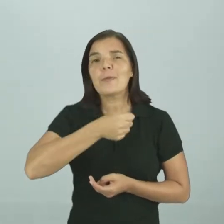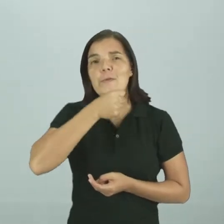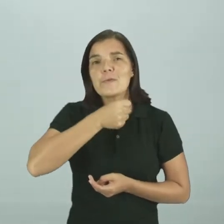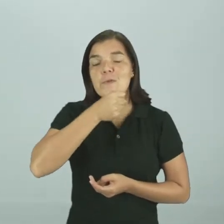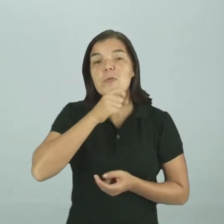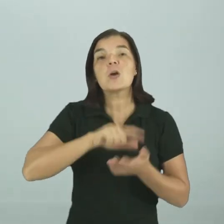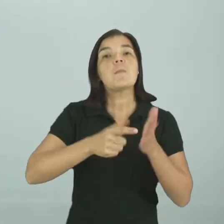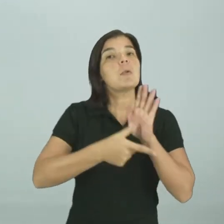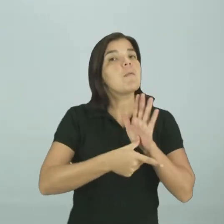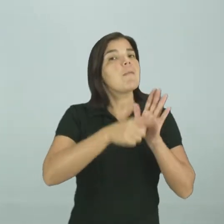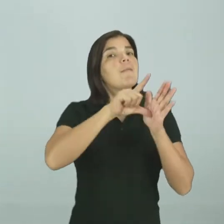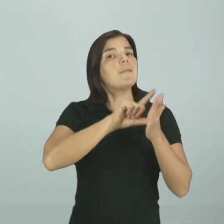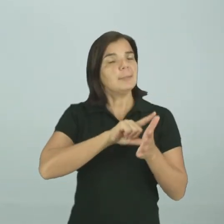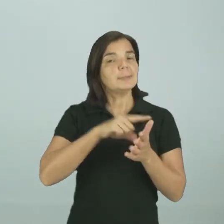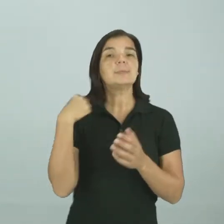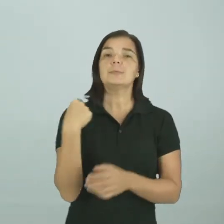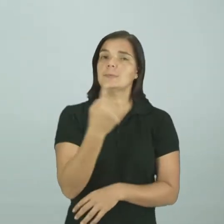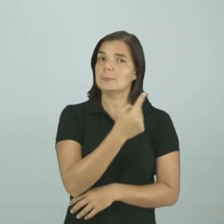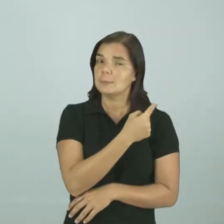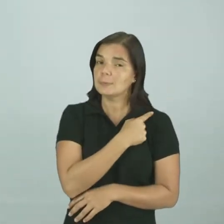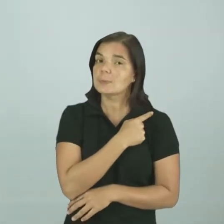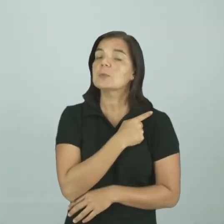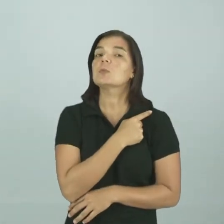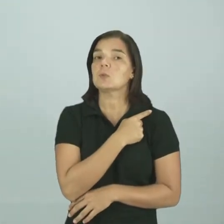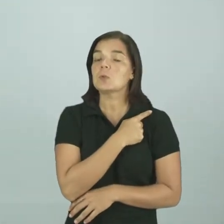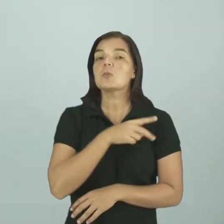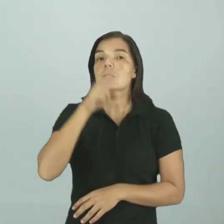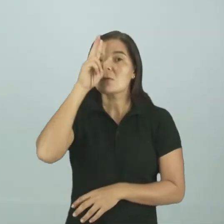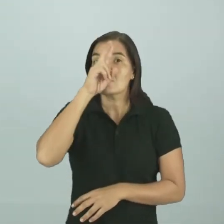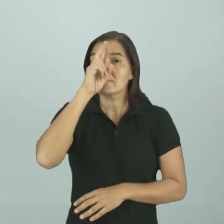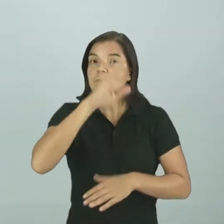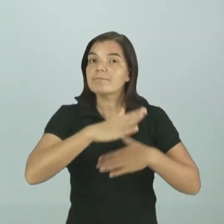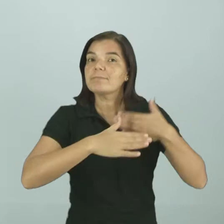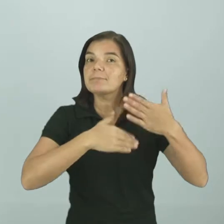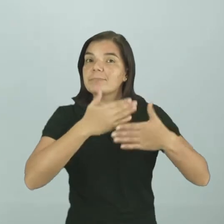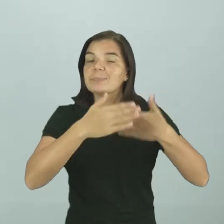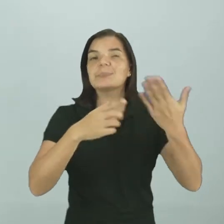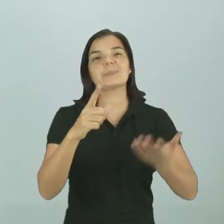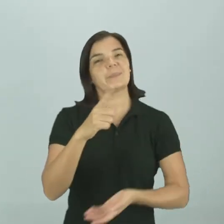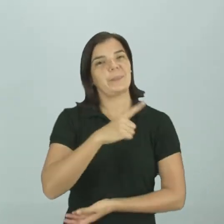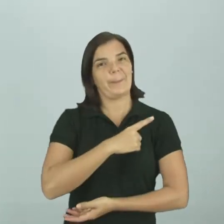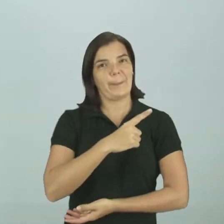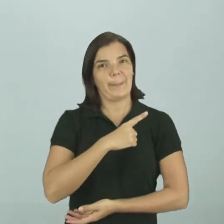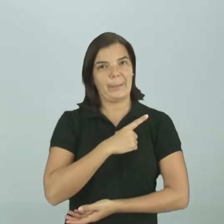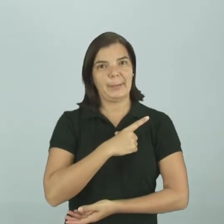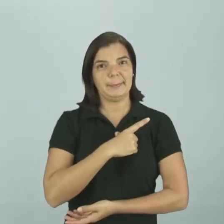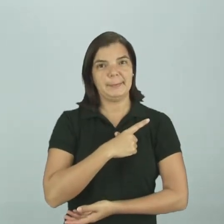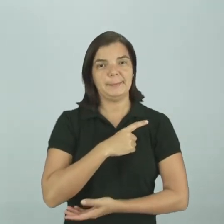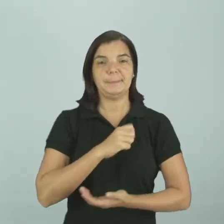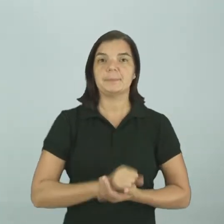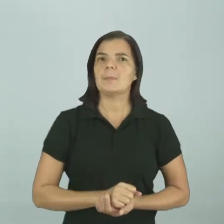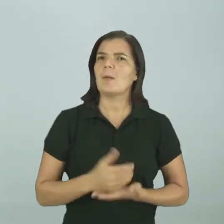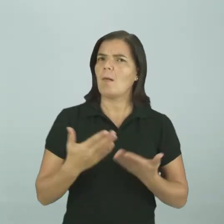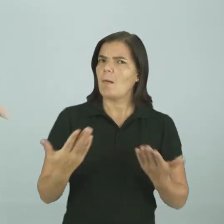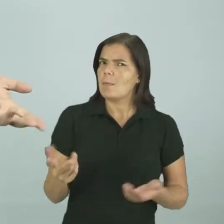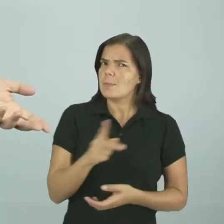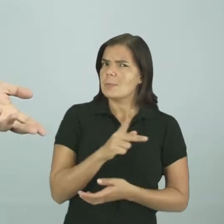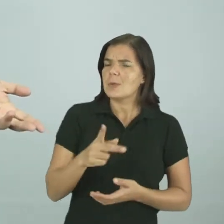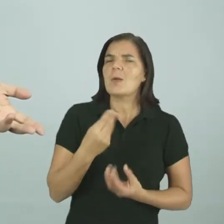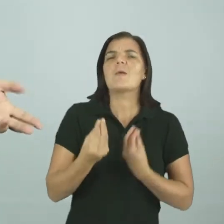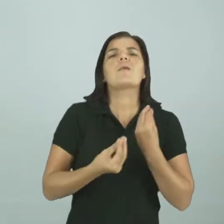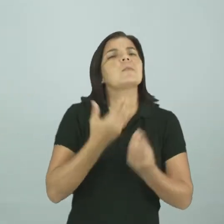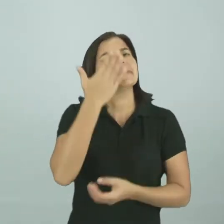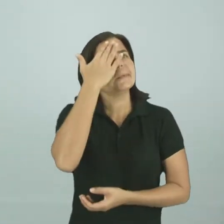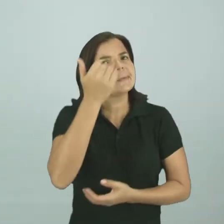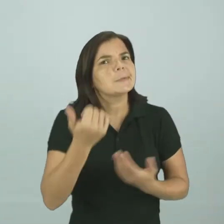antes de nós aqui que fizeram a história que hoje nós temos. Ah, professor, mas como é que eu